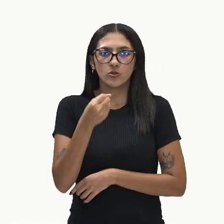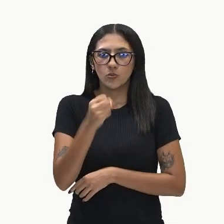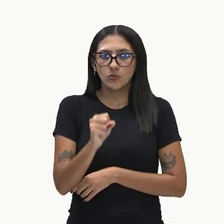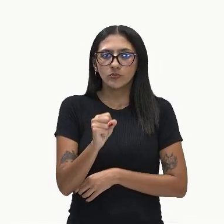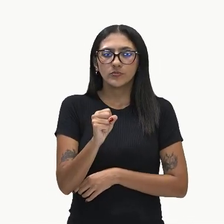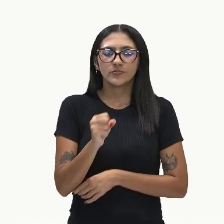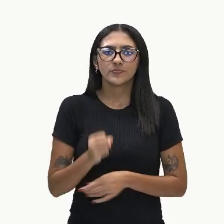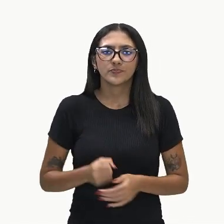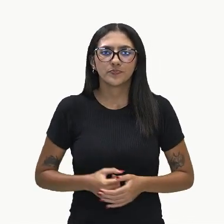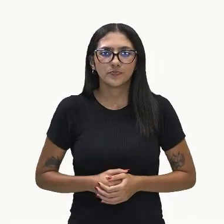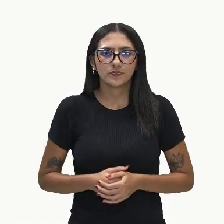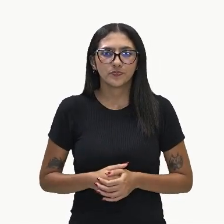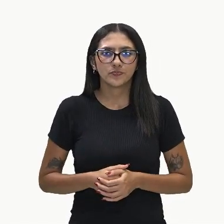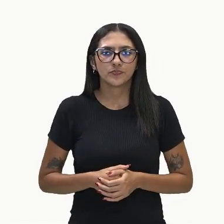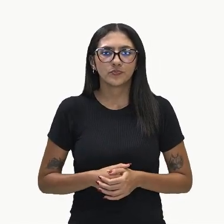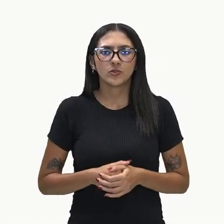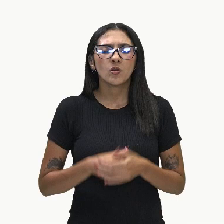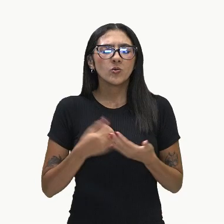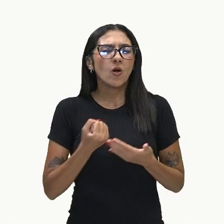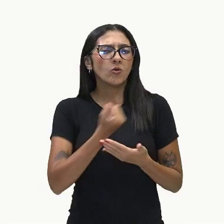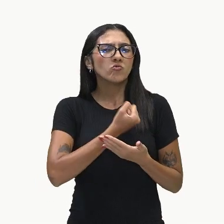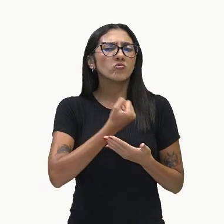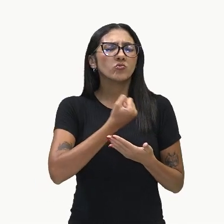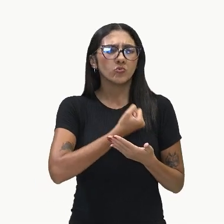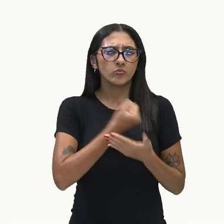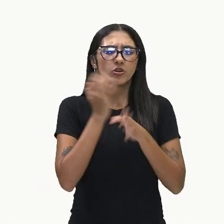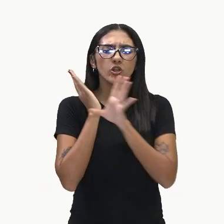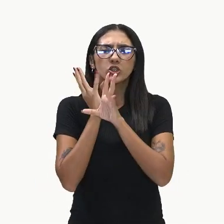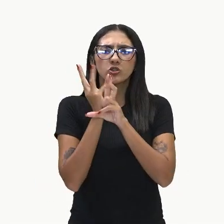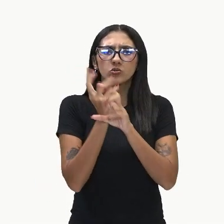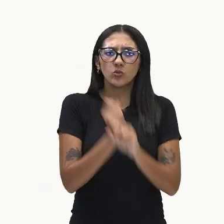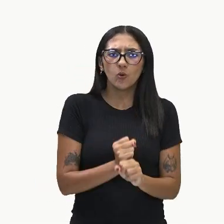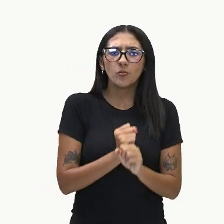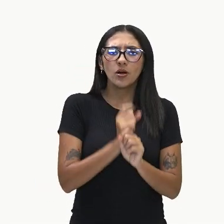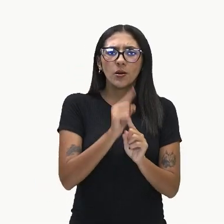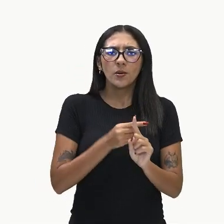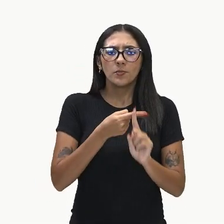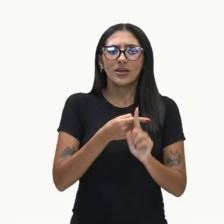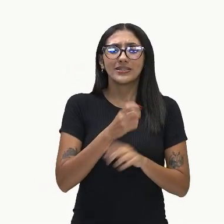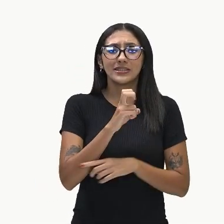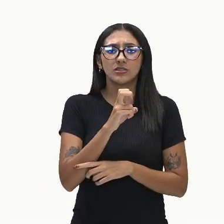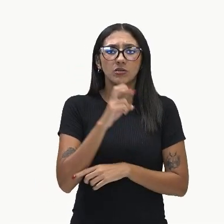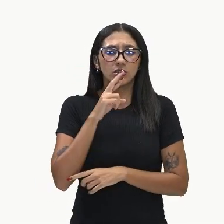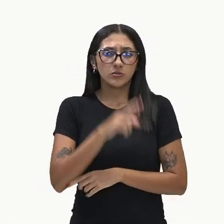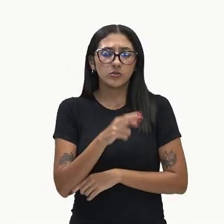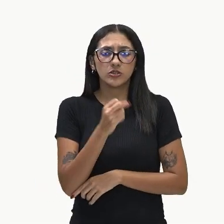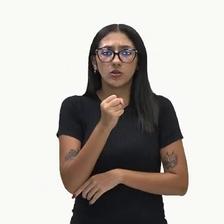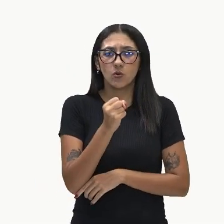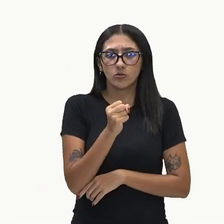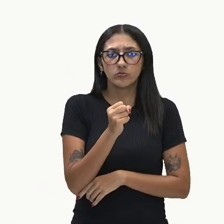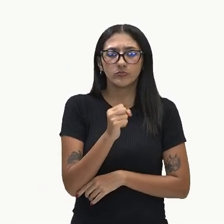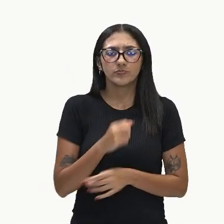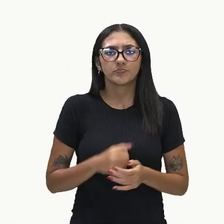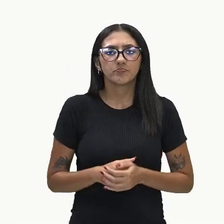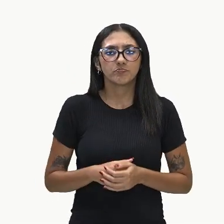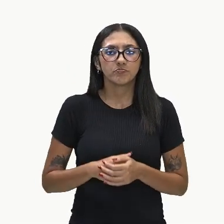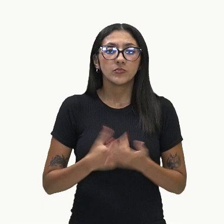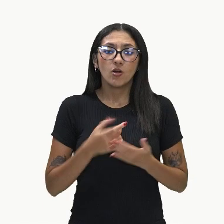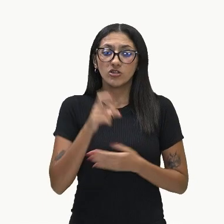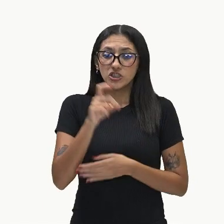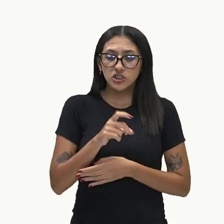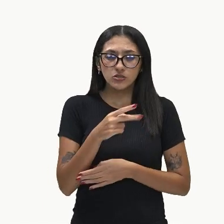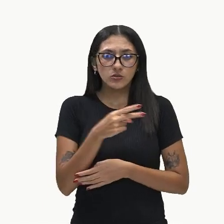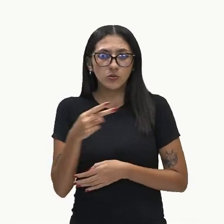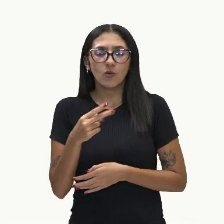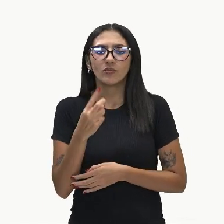Então, qual é o número que eu vou somar com 5 e vai ser igual a 8? Só pode ser 3, né?